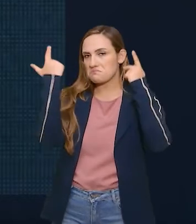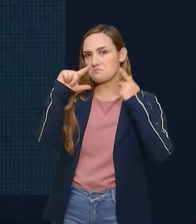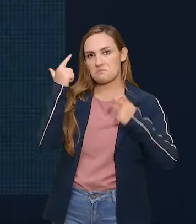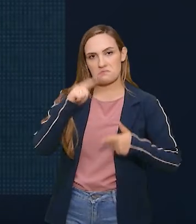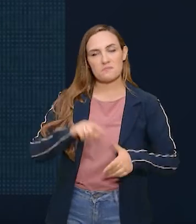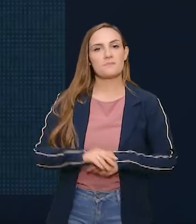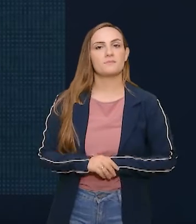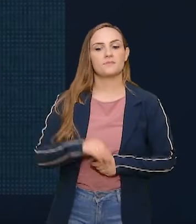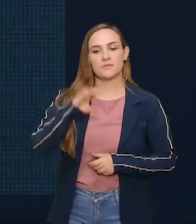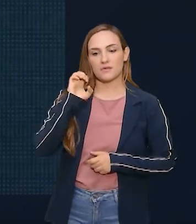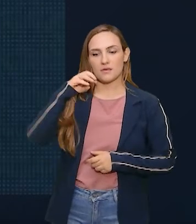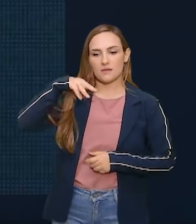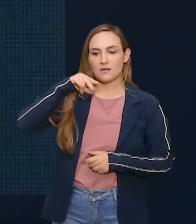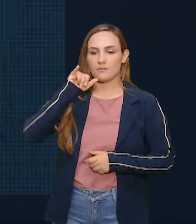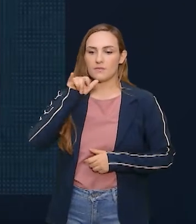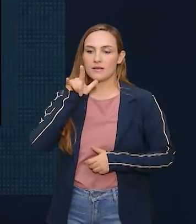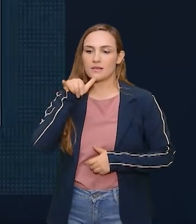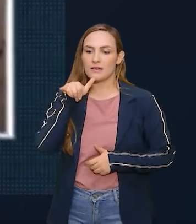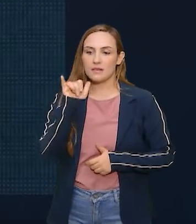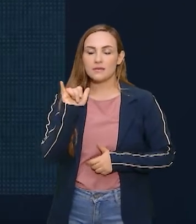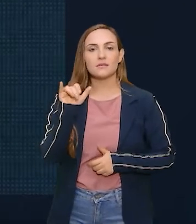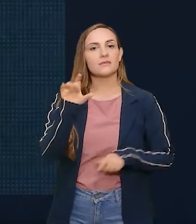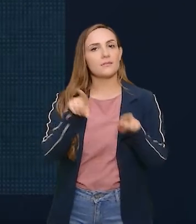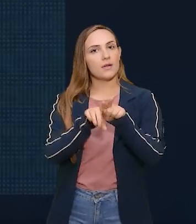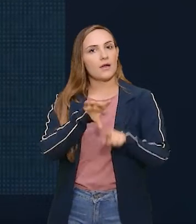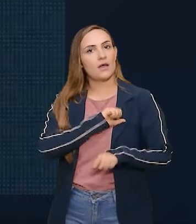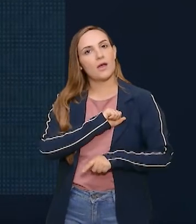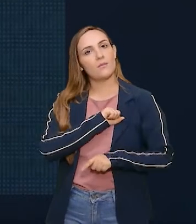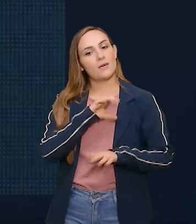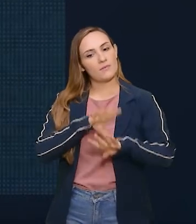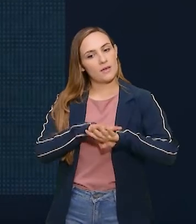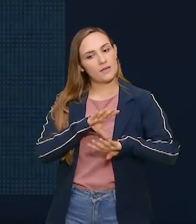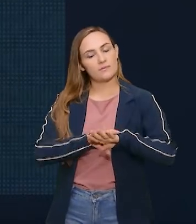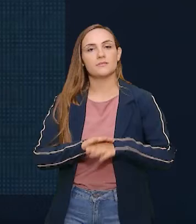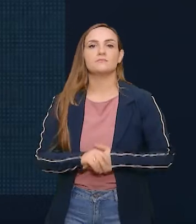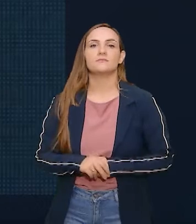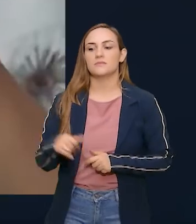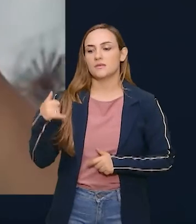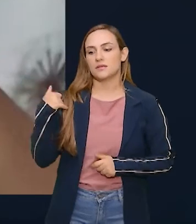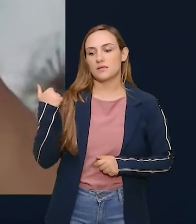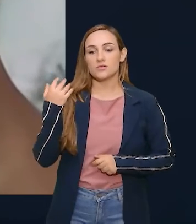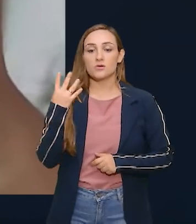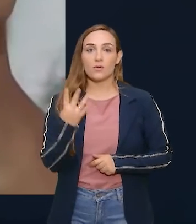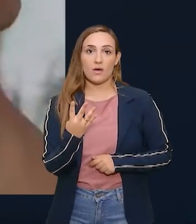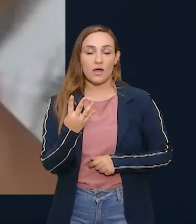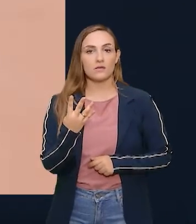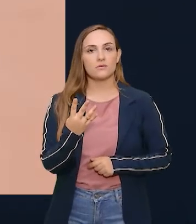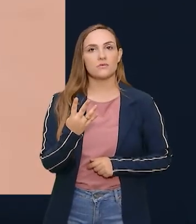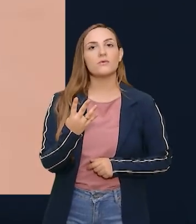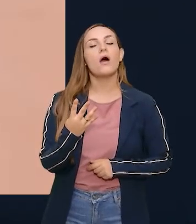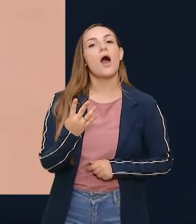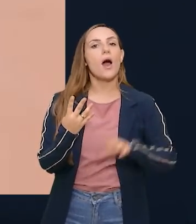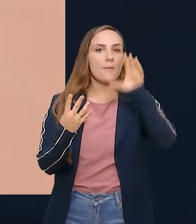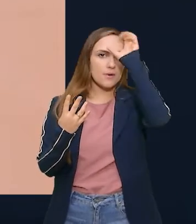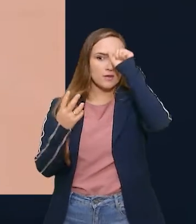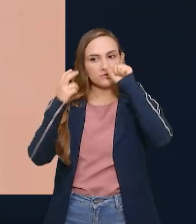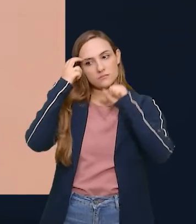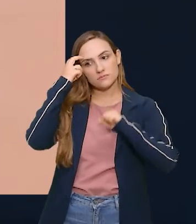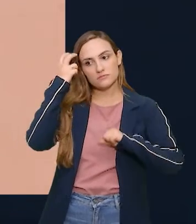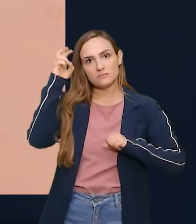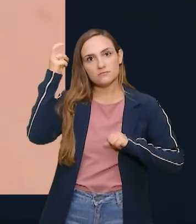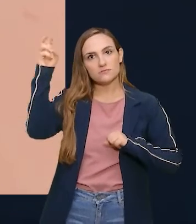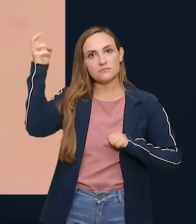ela deixa a timidez de lado. Emily Angel é craque ainda na matemática. Logo cedo, aos 4 anos, ela